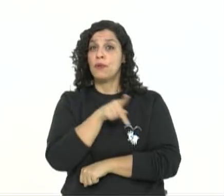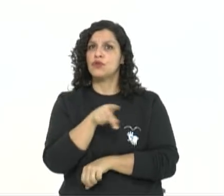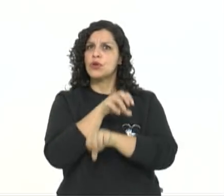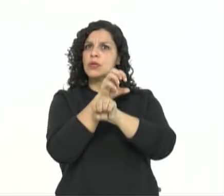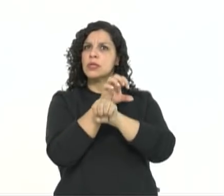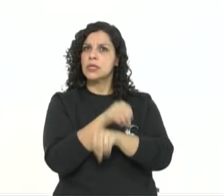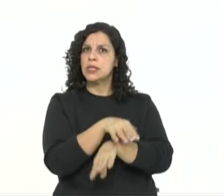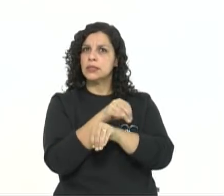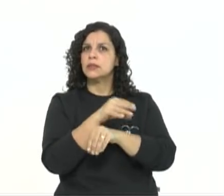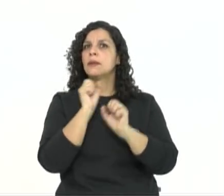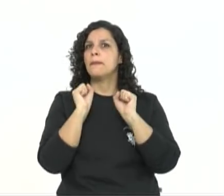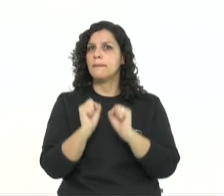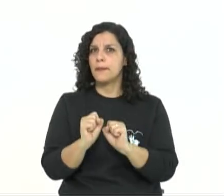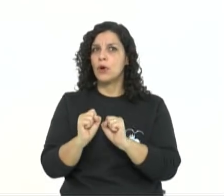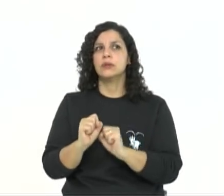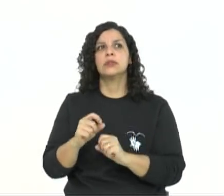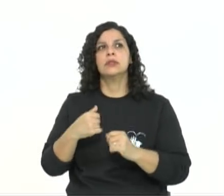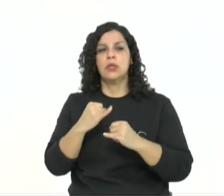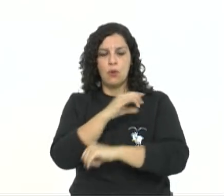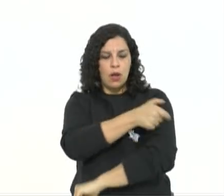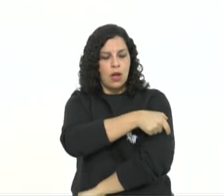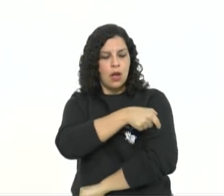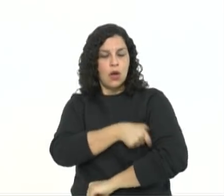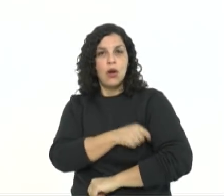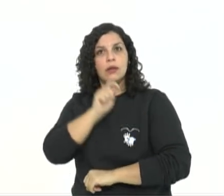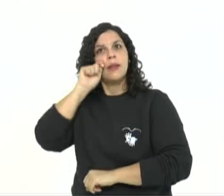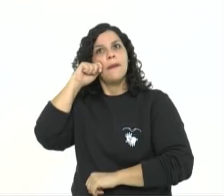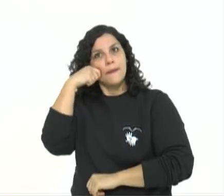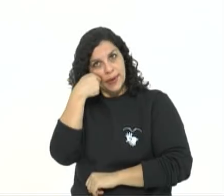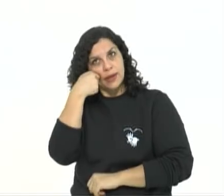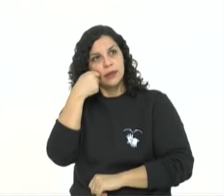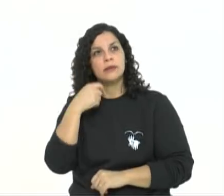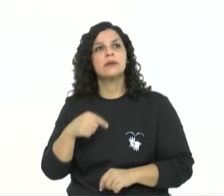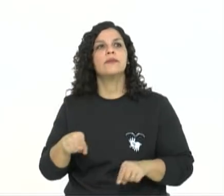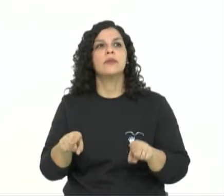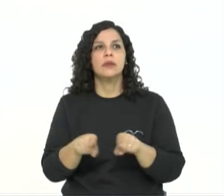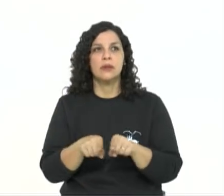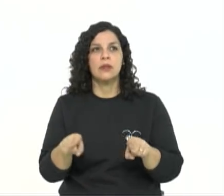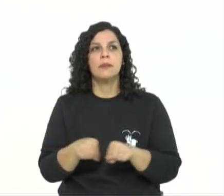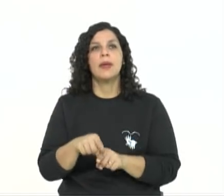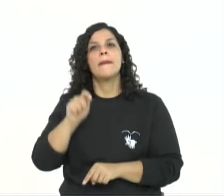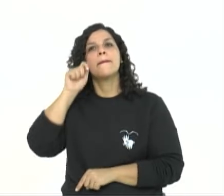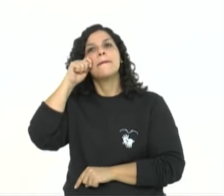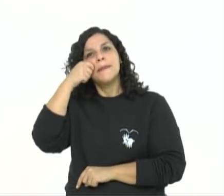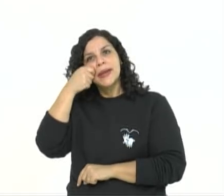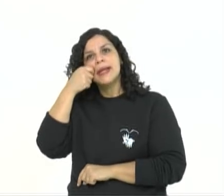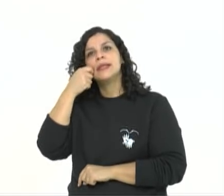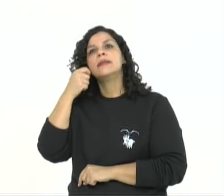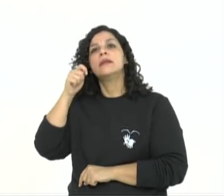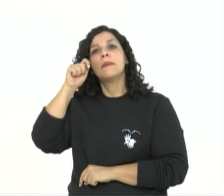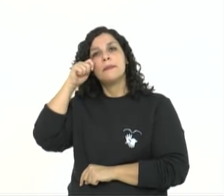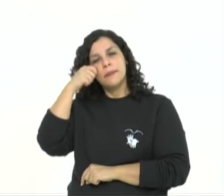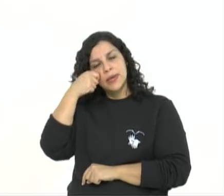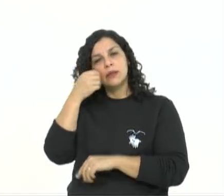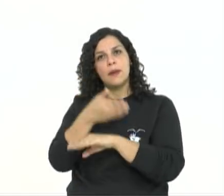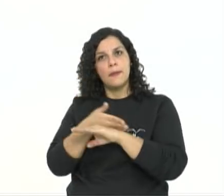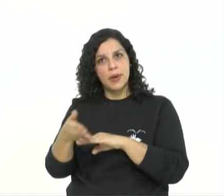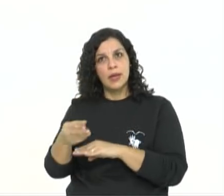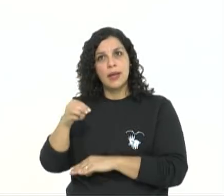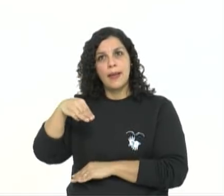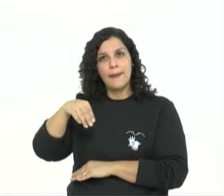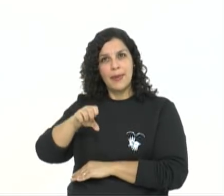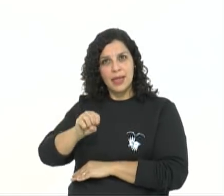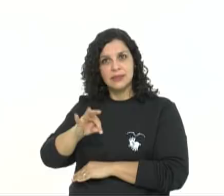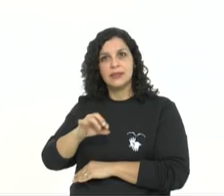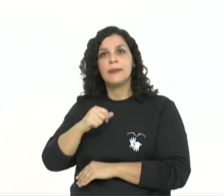professor, tá? Então, a corda toda preta é a do professor, preta com branca, mestre, preta,